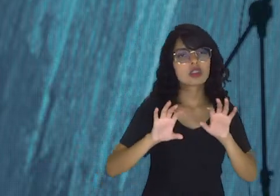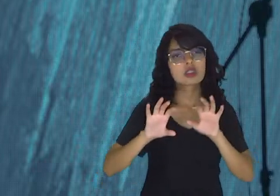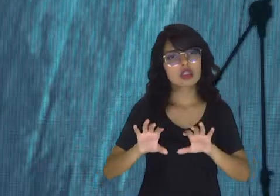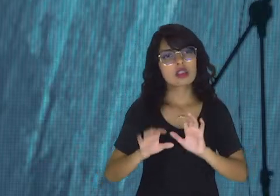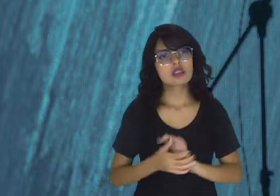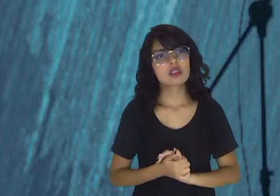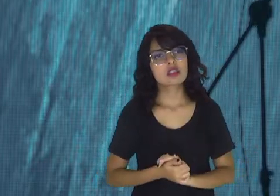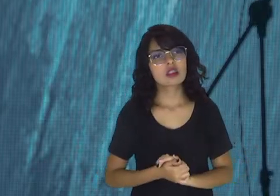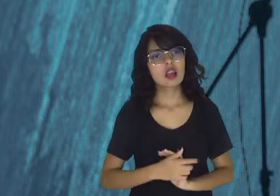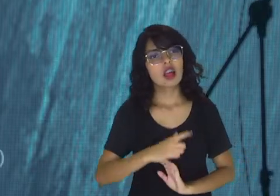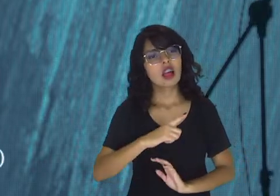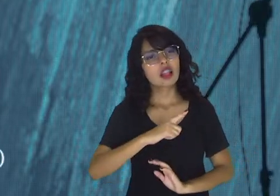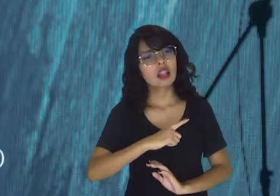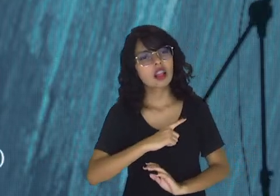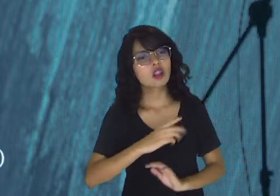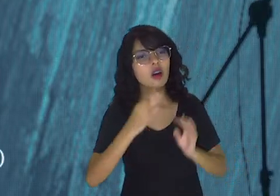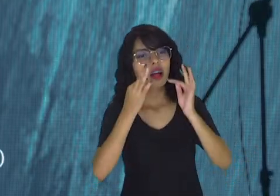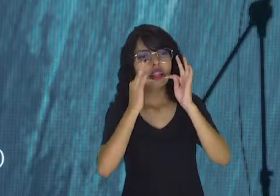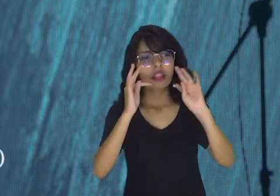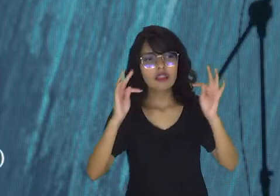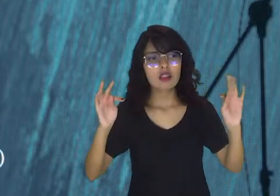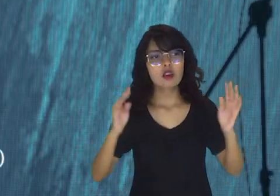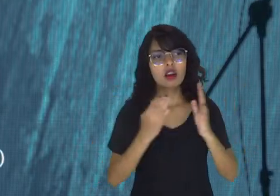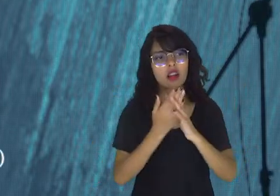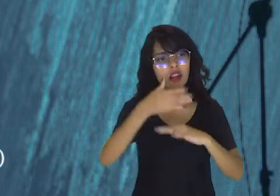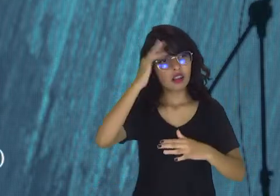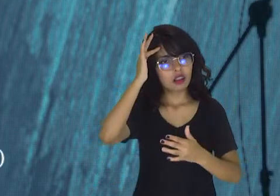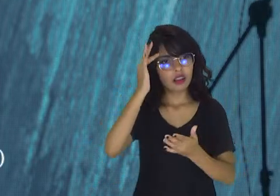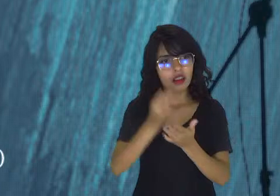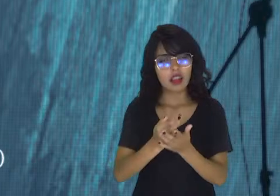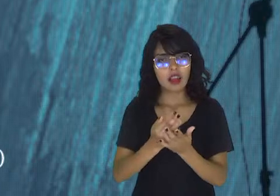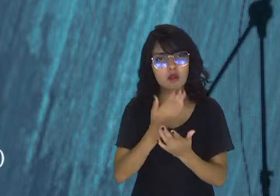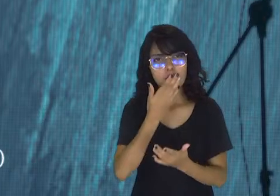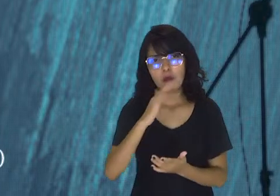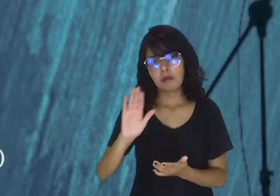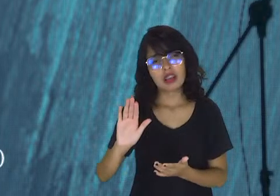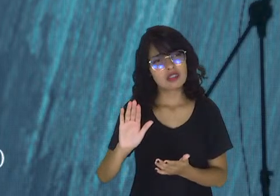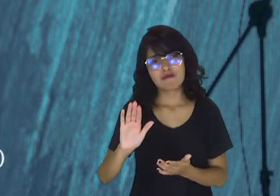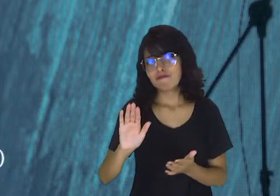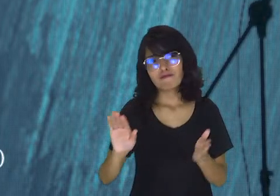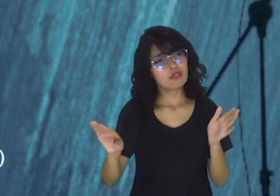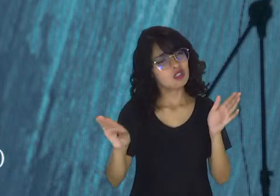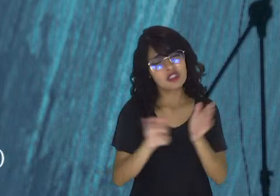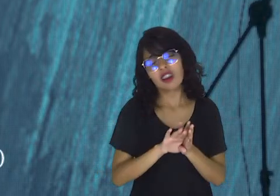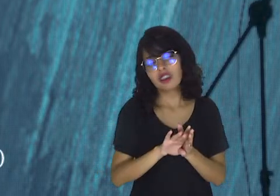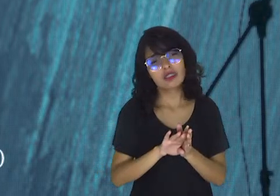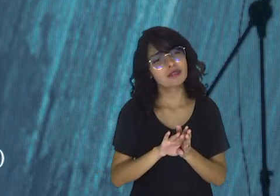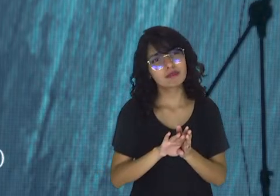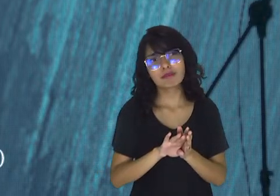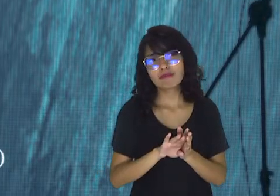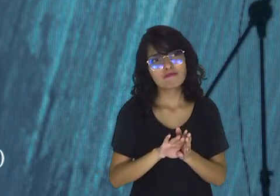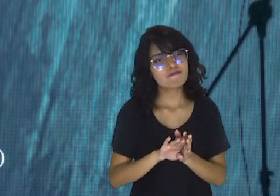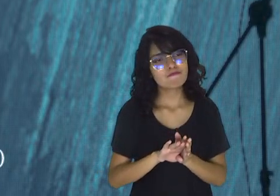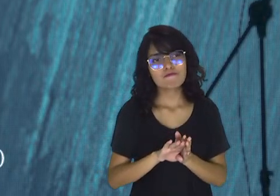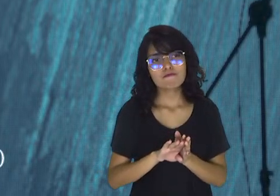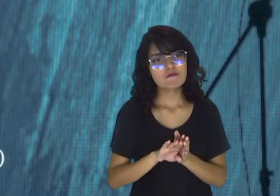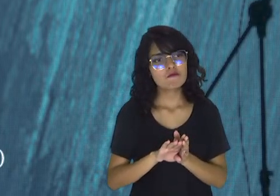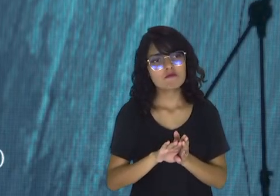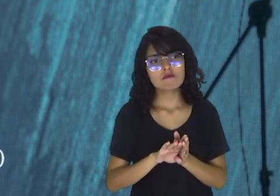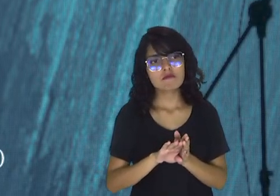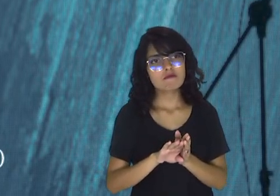fé, não alcançaram a promessa, provendo Deus alguma coisa melhor a nosso